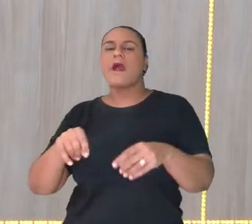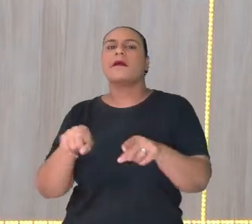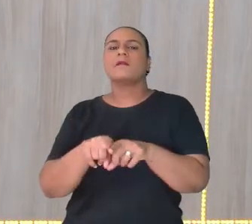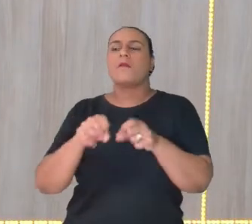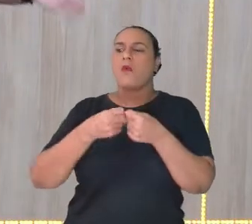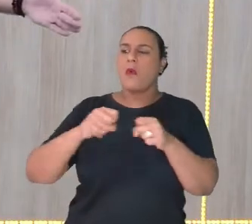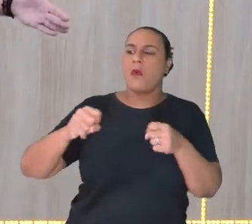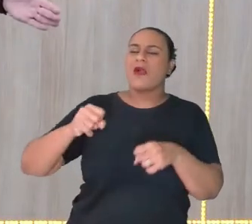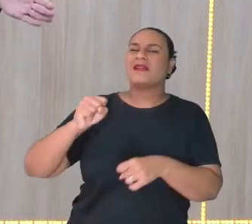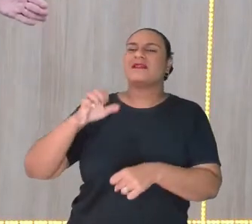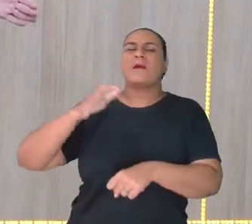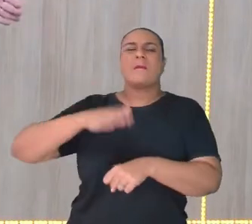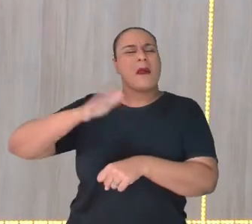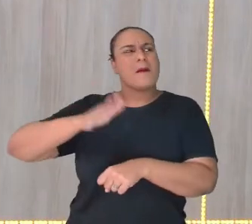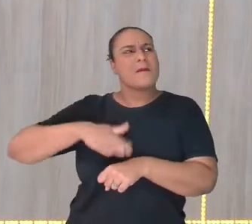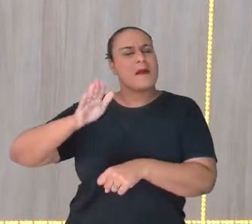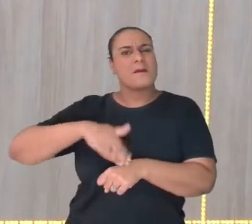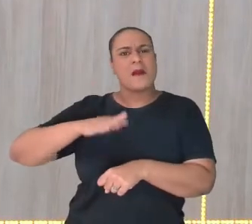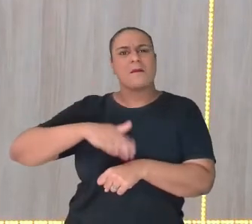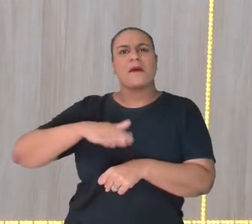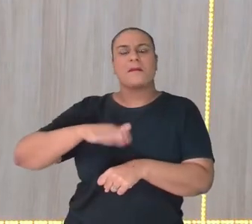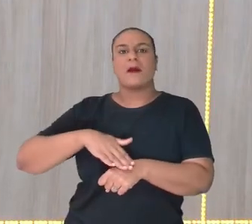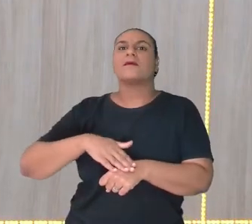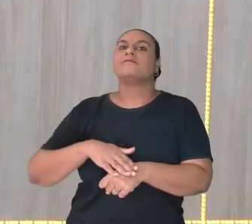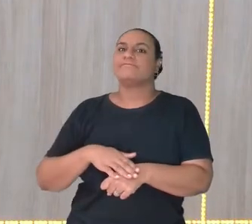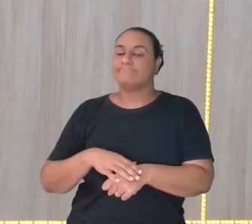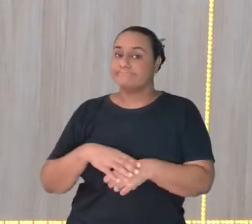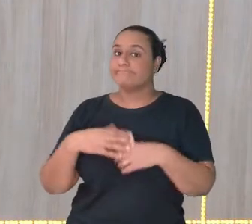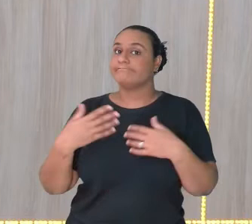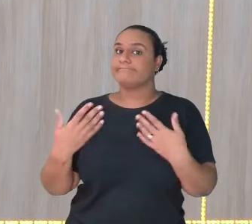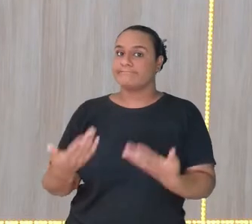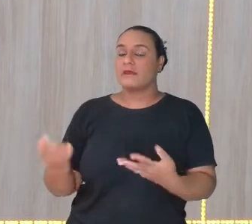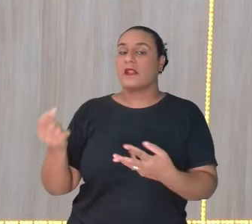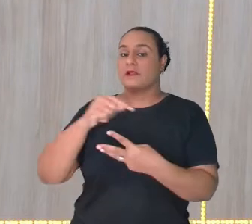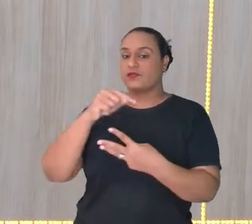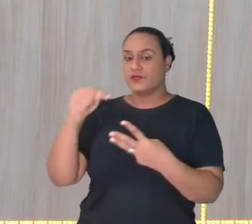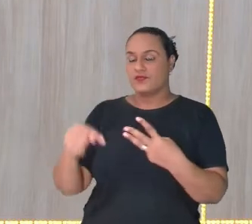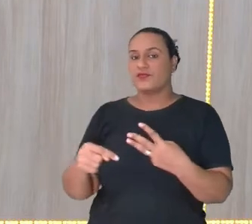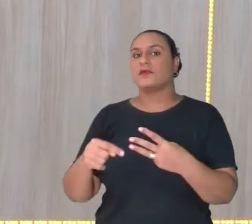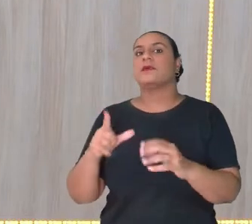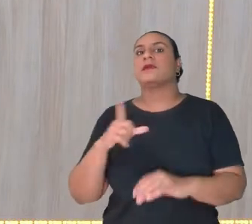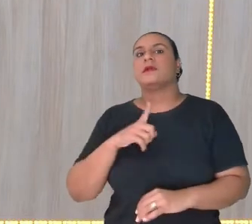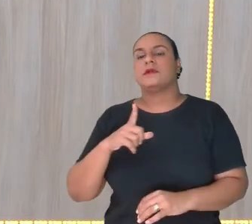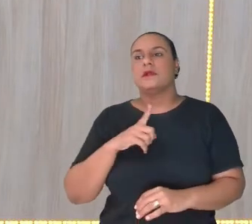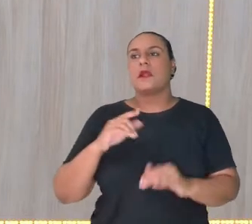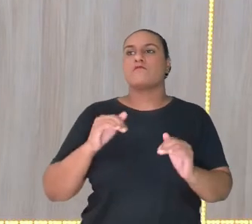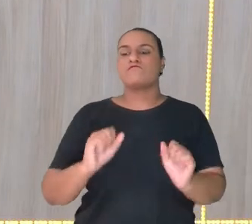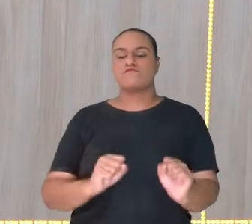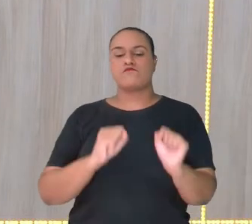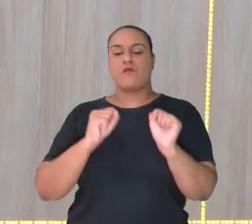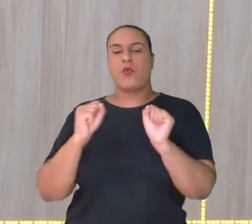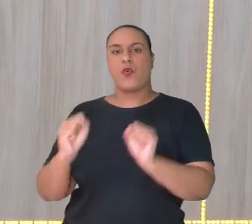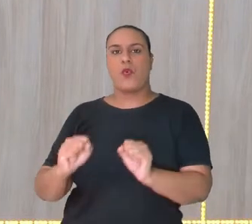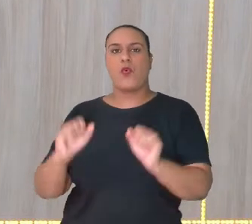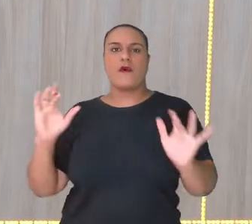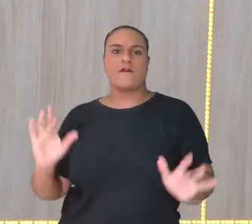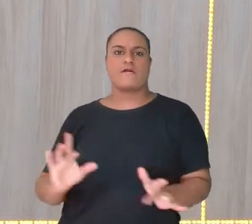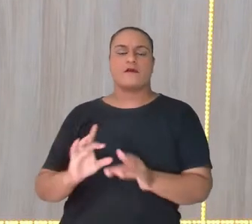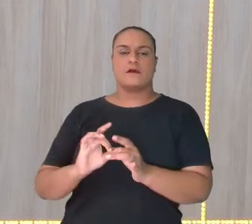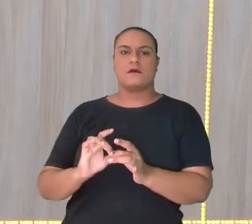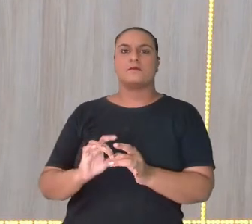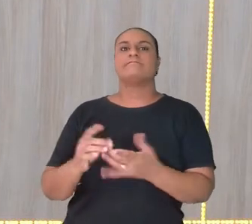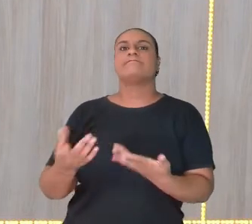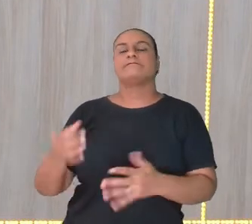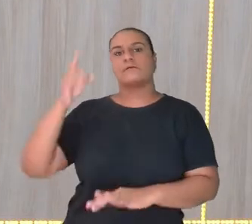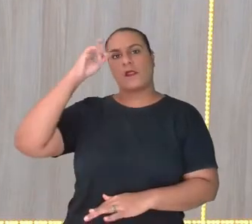que você possuía. Então, nessa dinâmica, a gente tem essa situação. Então, um senhor